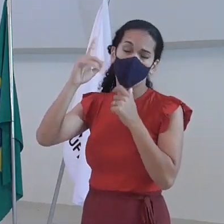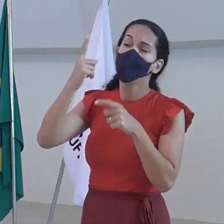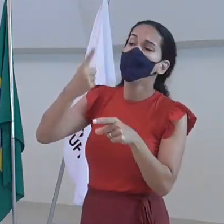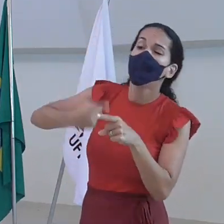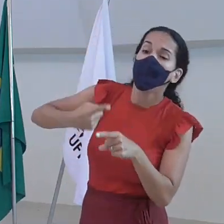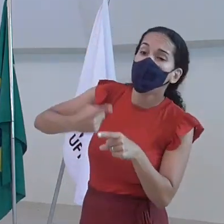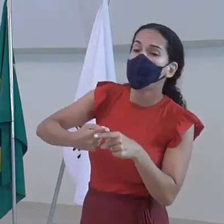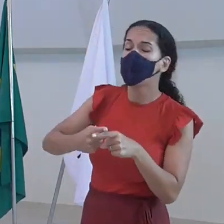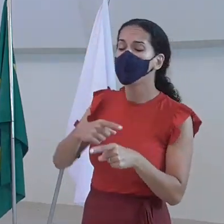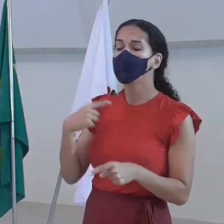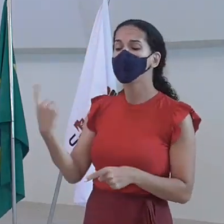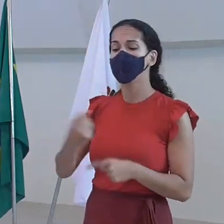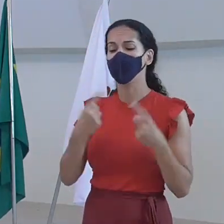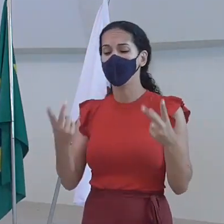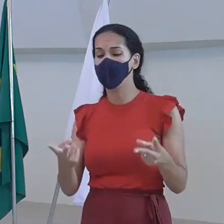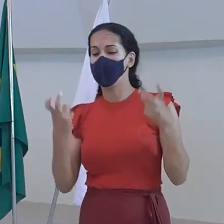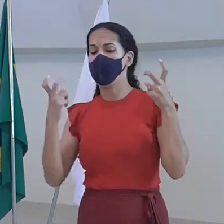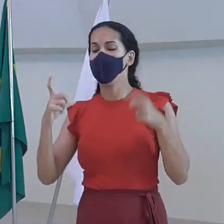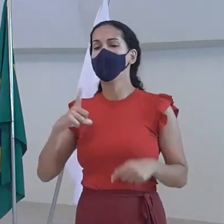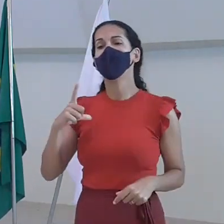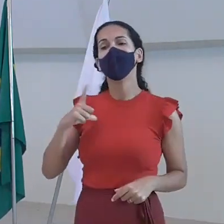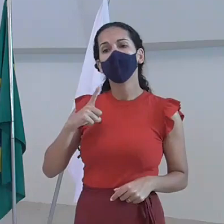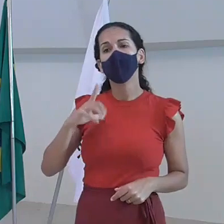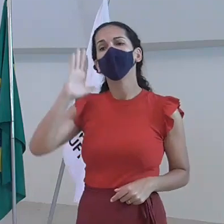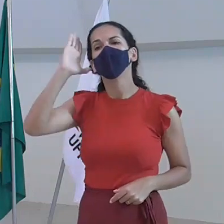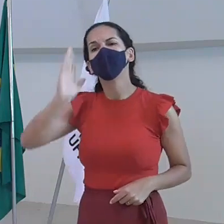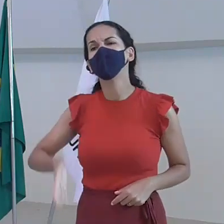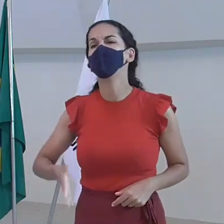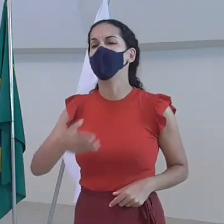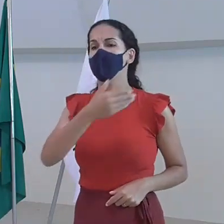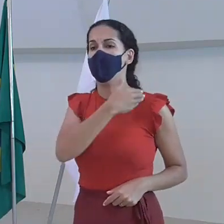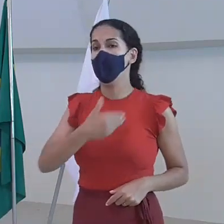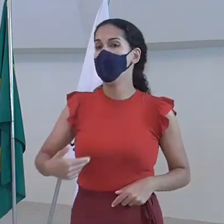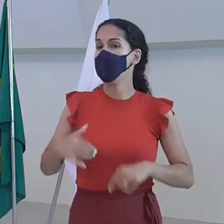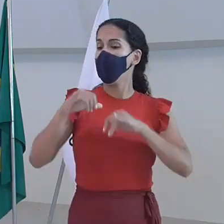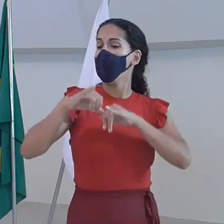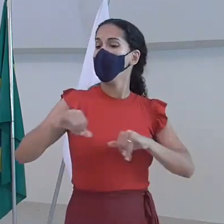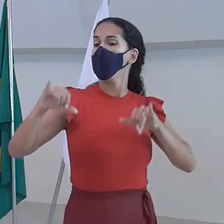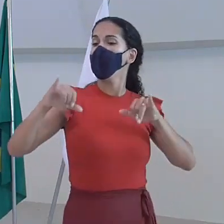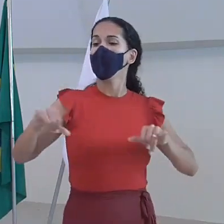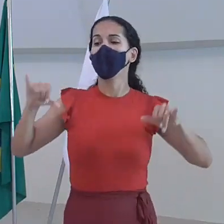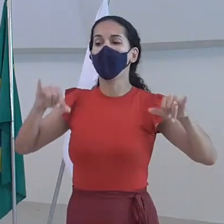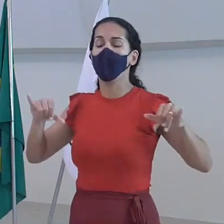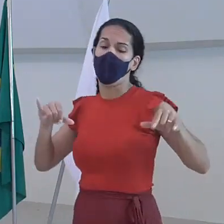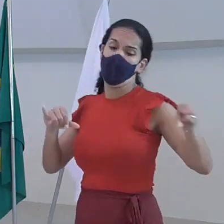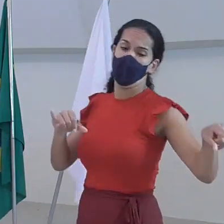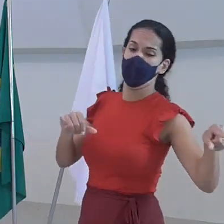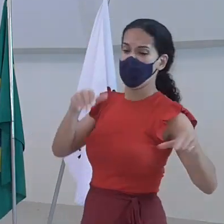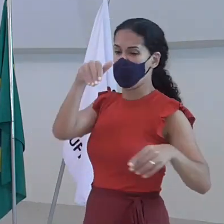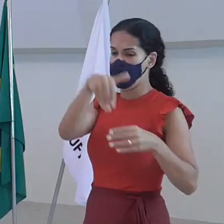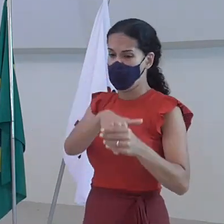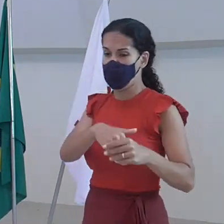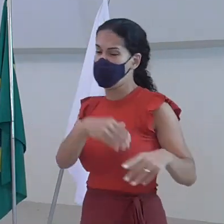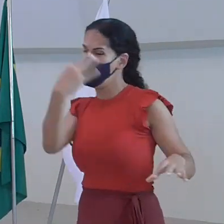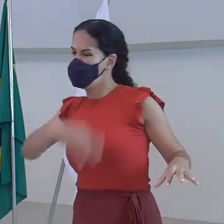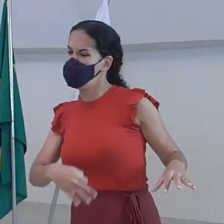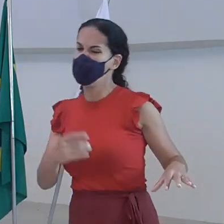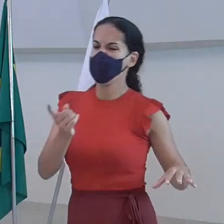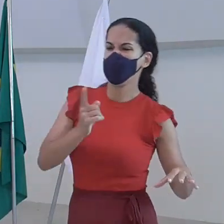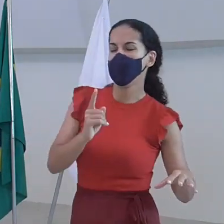às instituições da República e insinuações de desacato ao resultado das eleições.